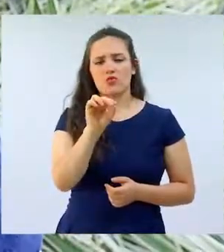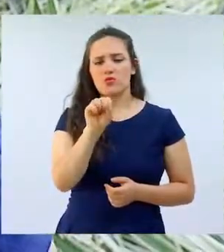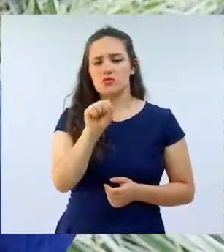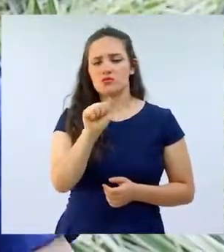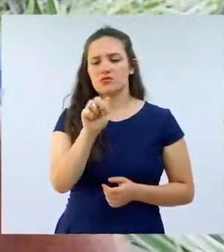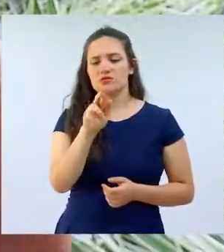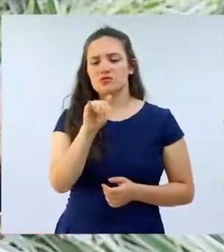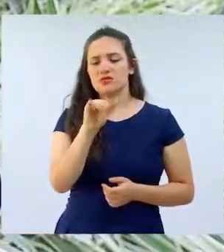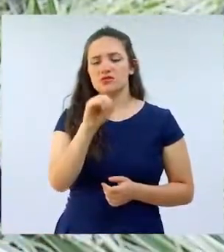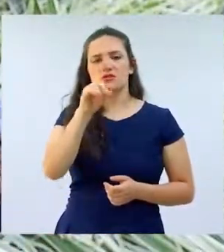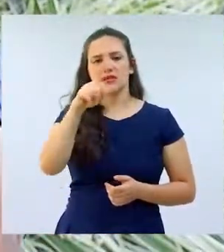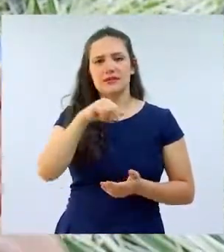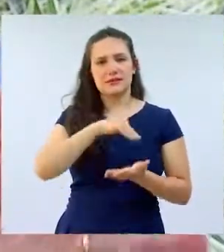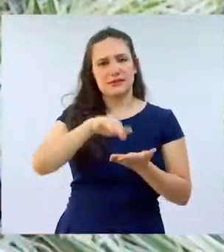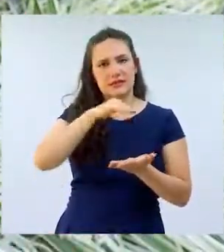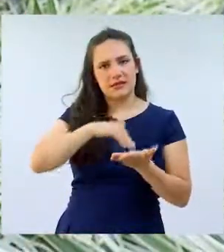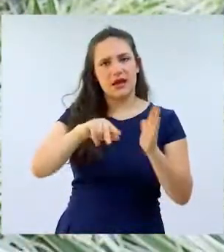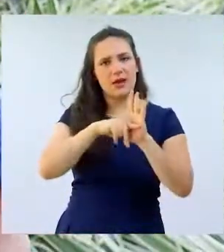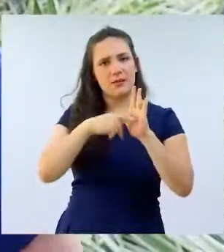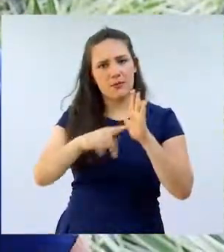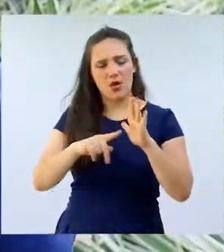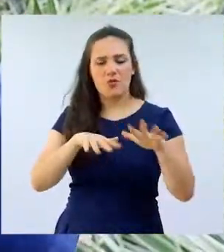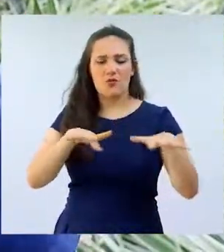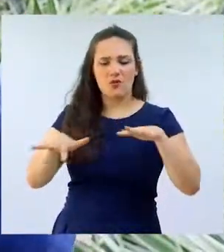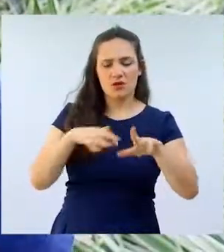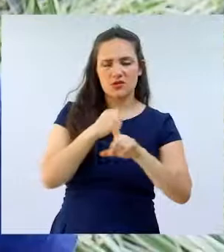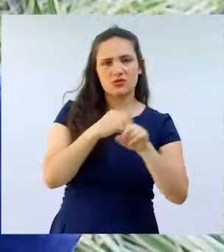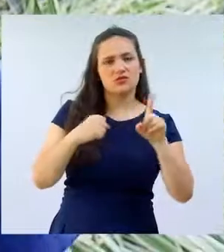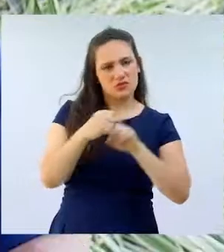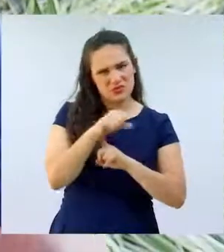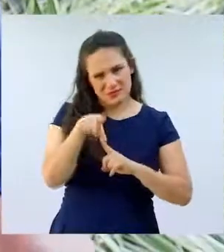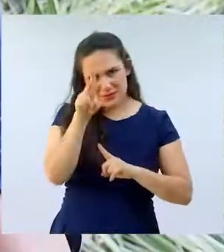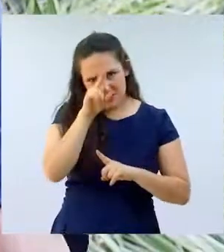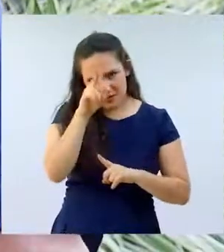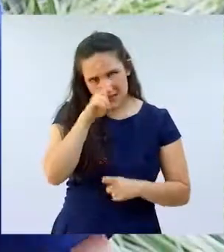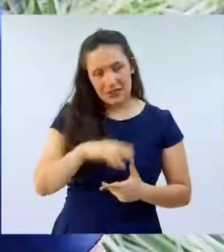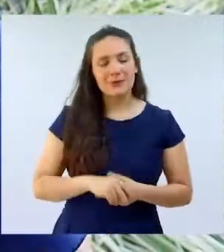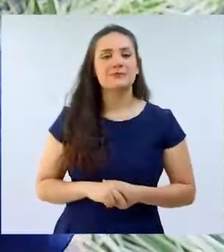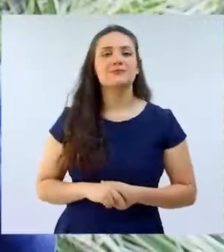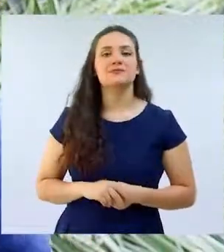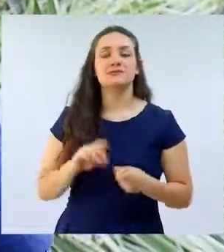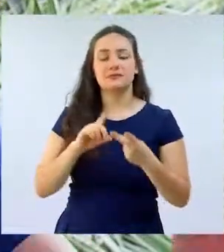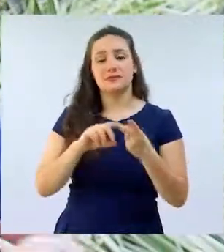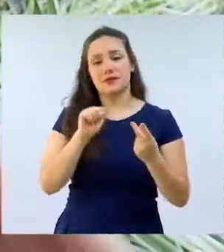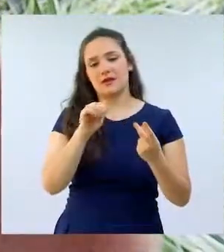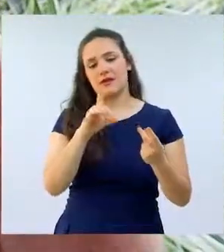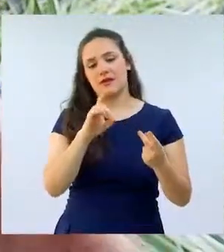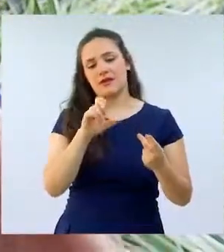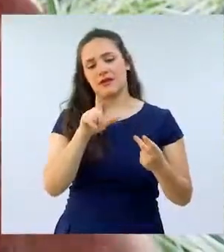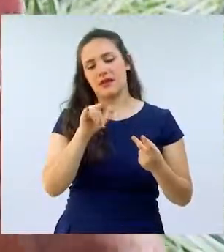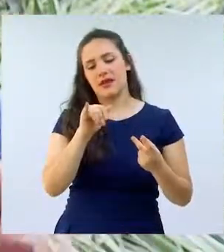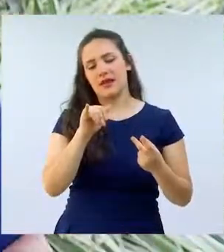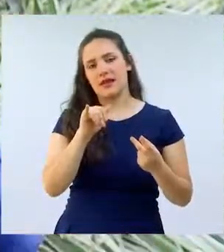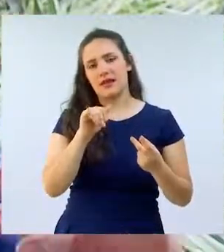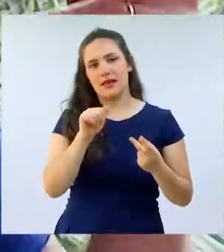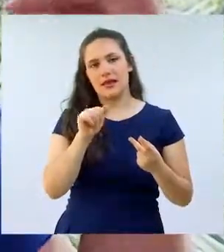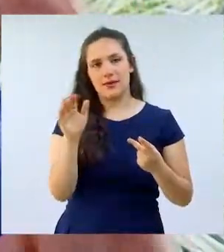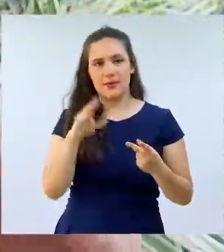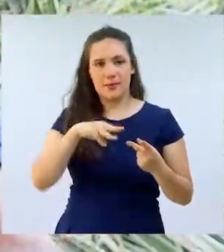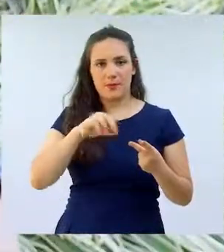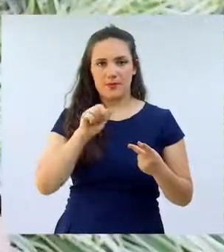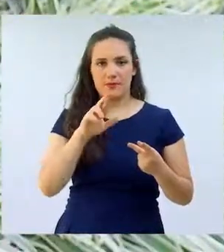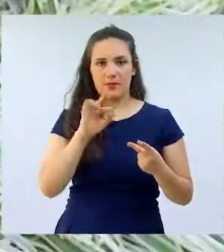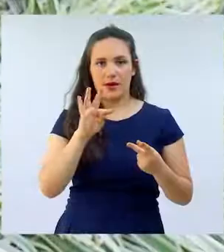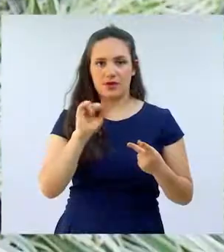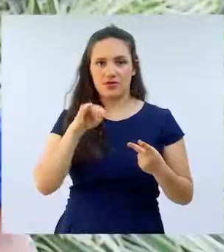Rosário Congro, que era secretário da SDS, Secretaria de Desenvolvimento Social, não sei se você lembra. A Nelly Martins, ela era a primeira dama, mas ela era